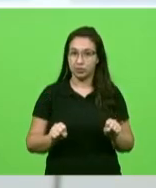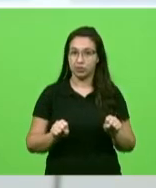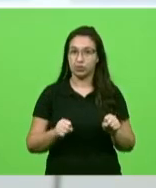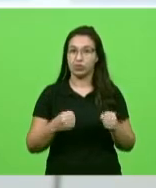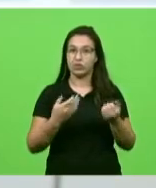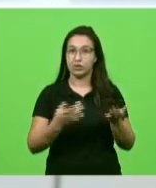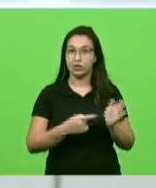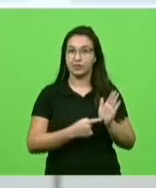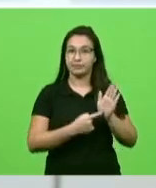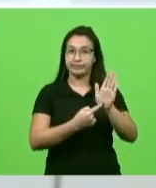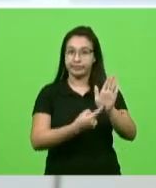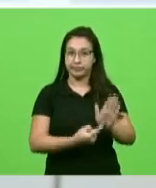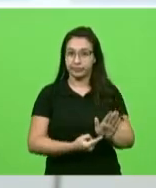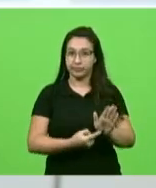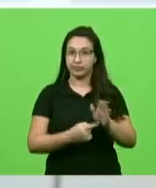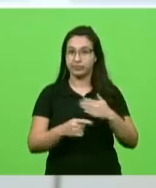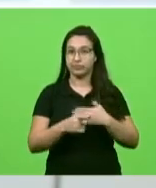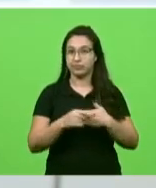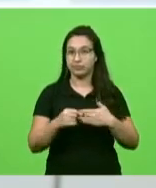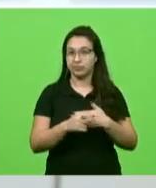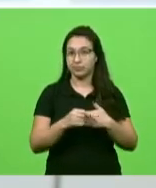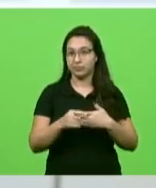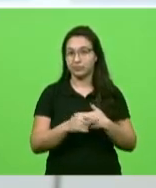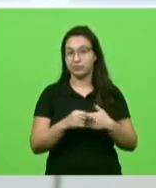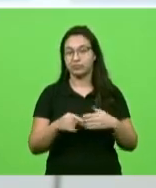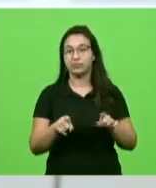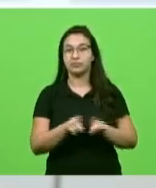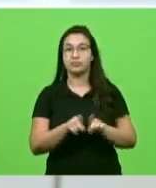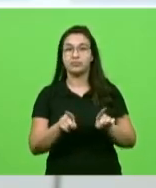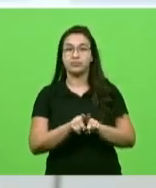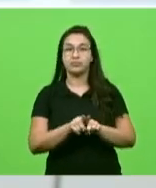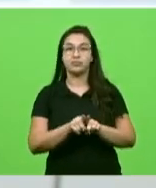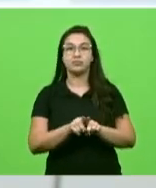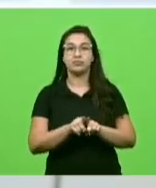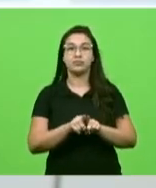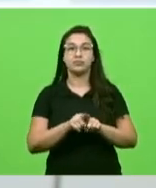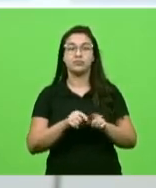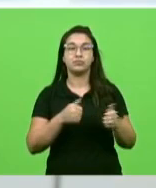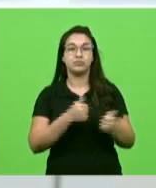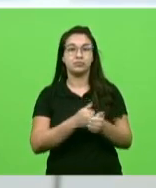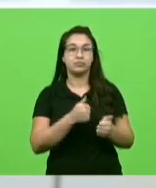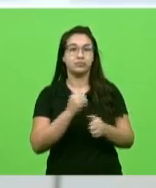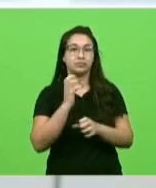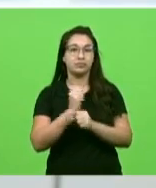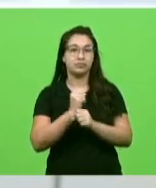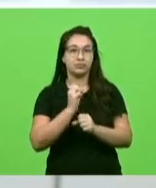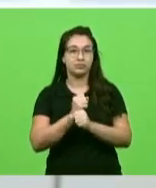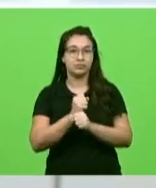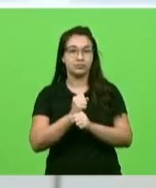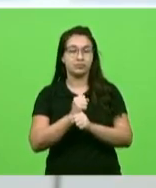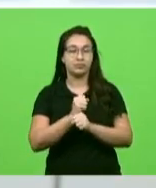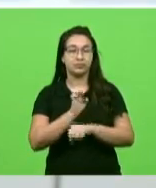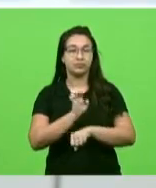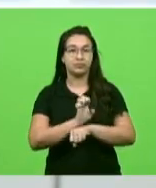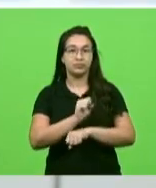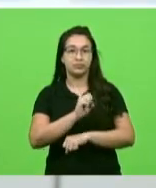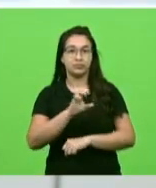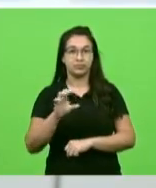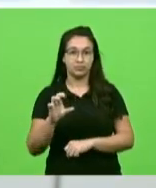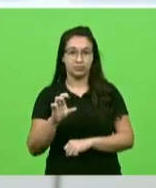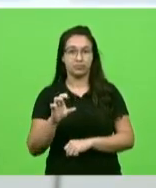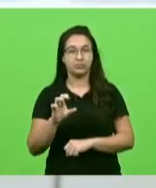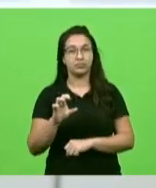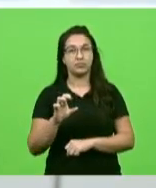indicados pelo chefe da casa civil e por fim na atuação do Tribunal de Contas do Estado de Santa Catarina e